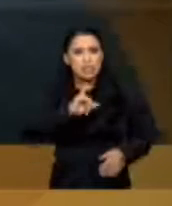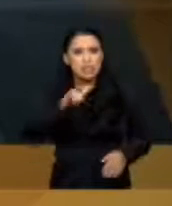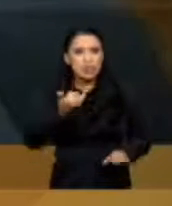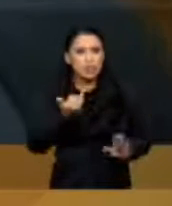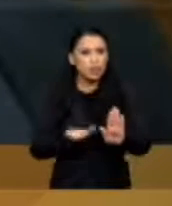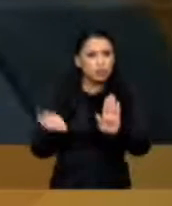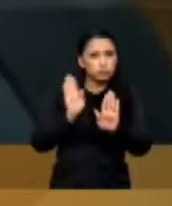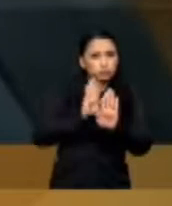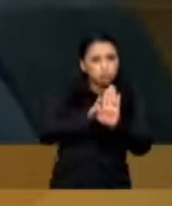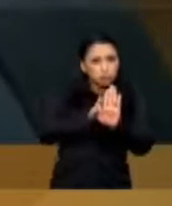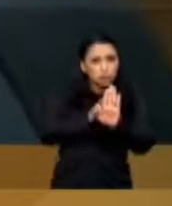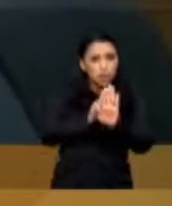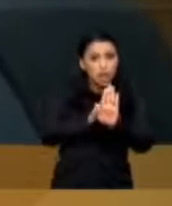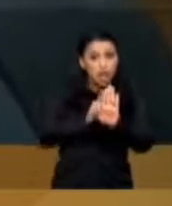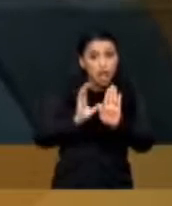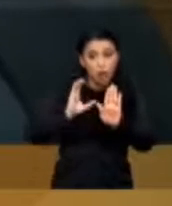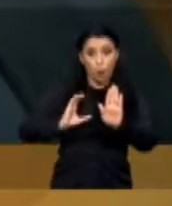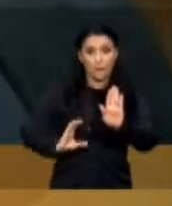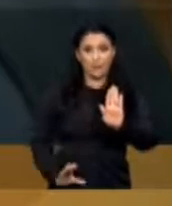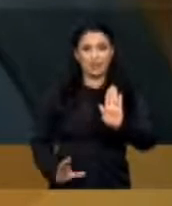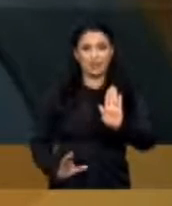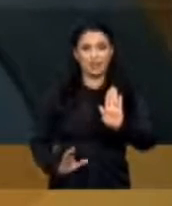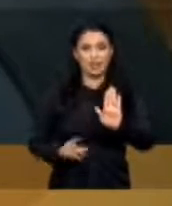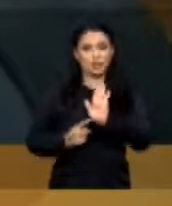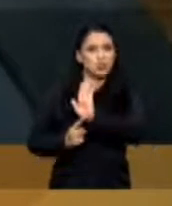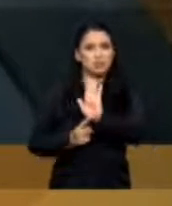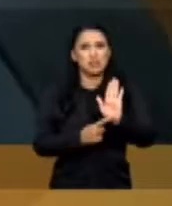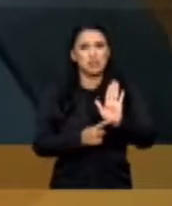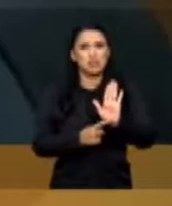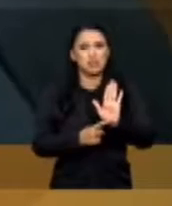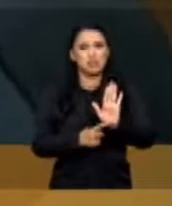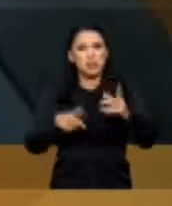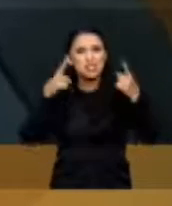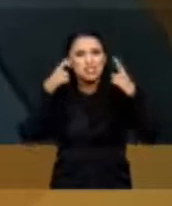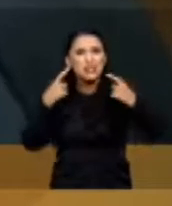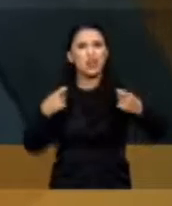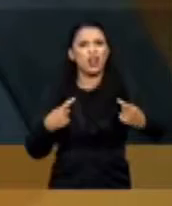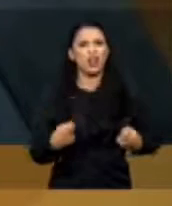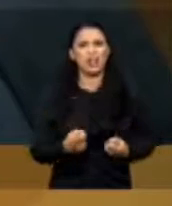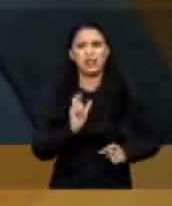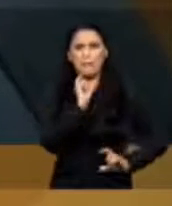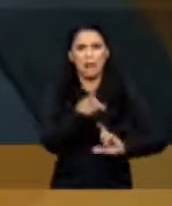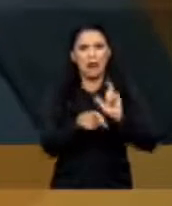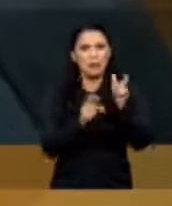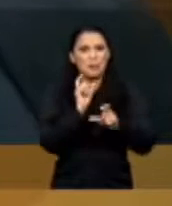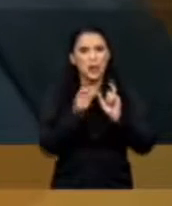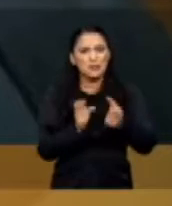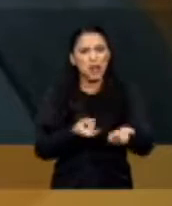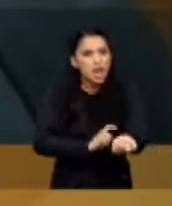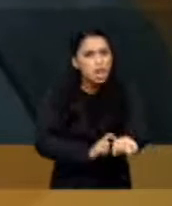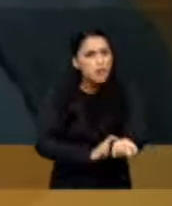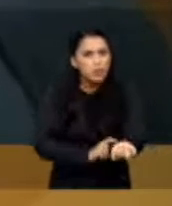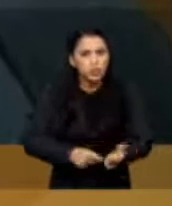internet comportamentos, expressões, excessos, violência verbal, ira